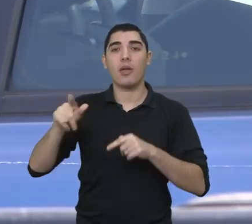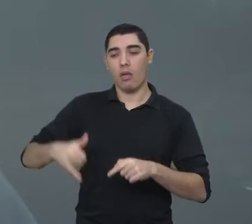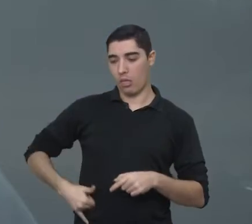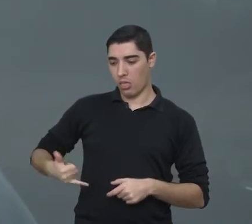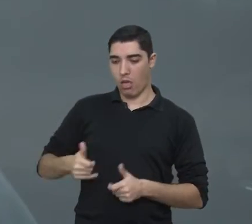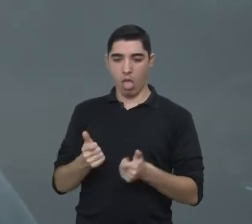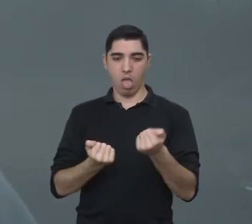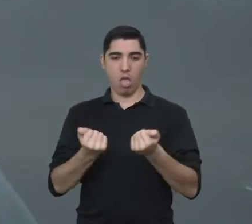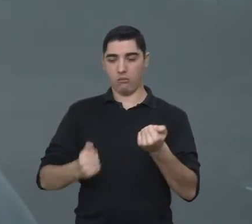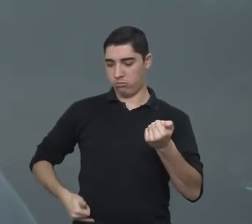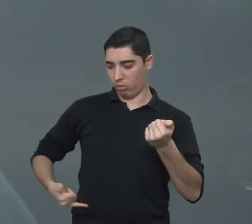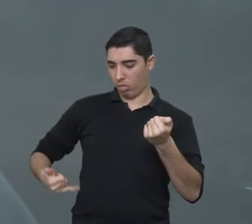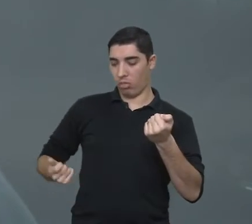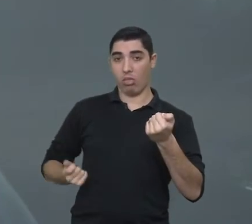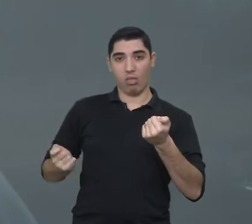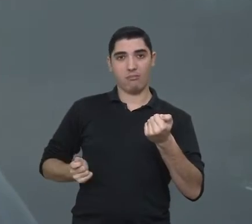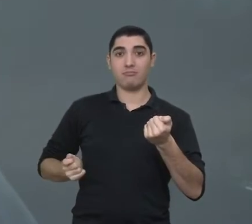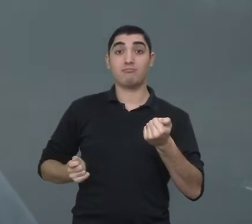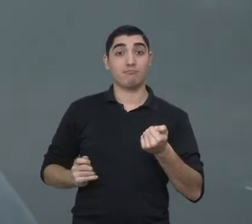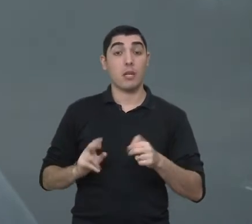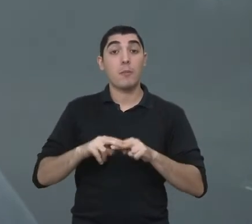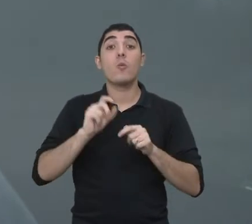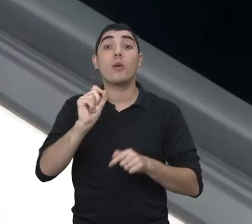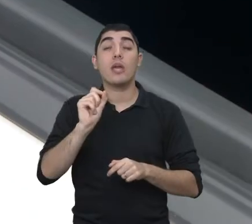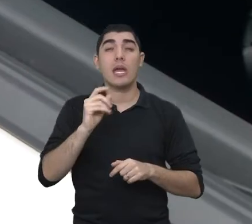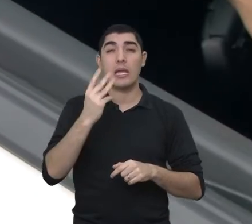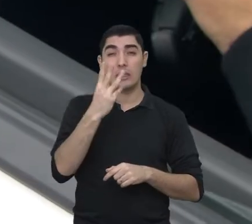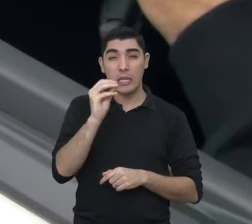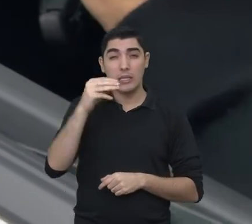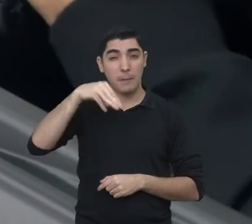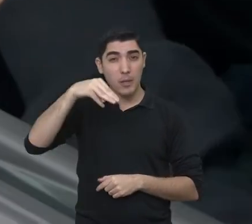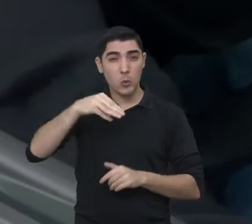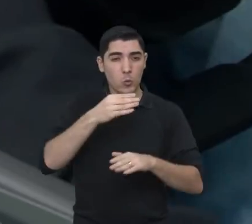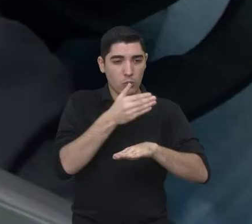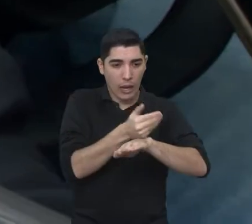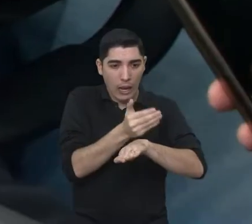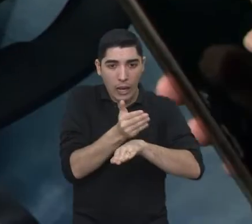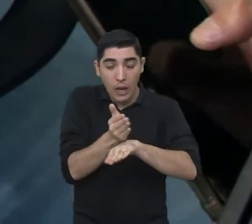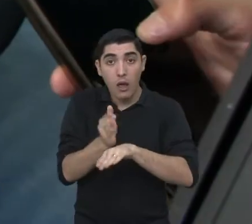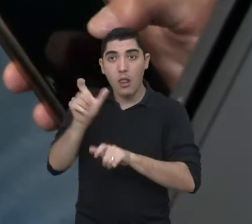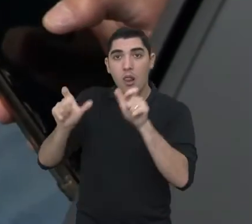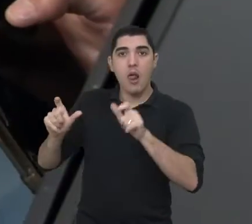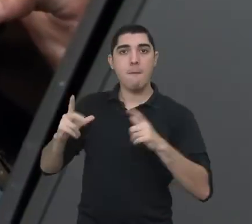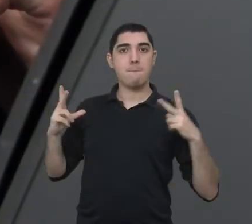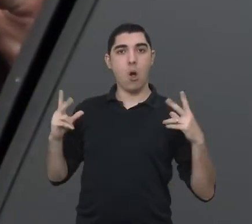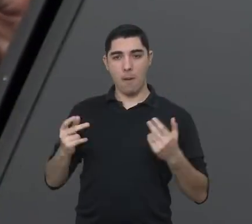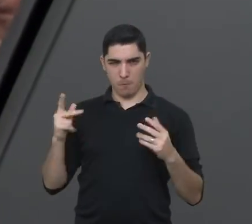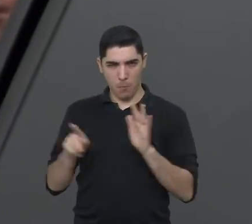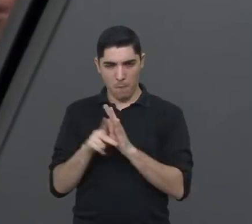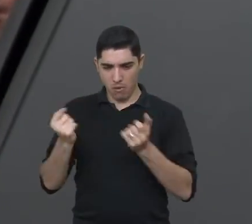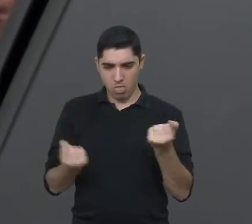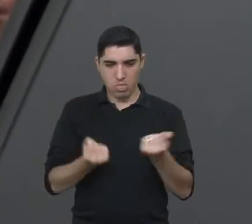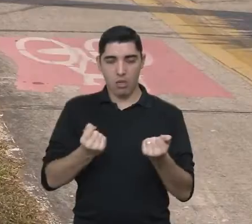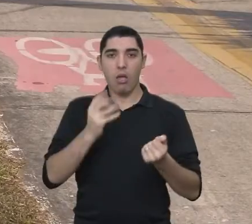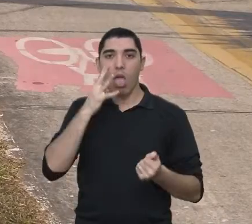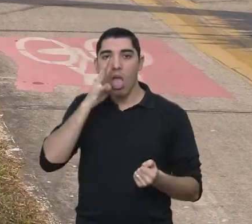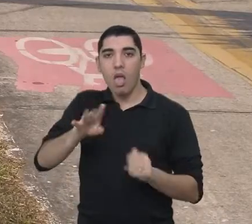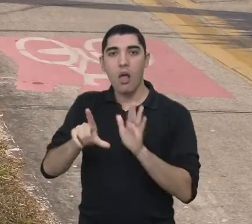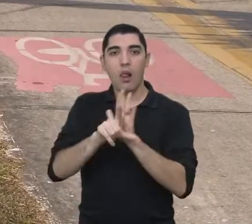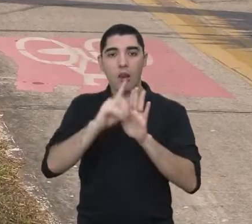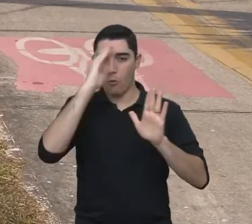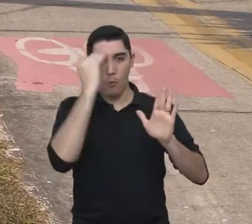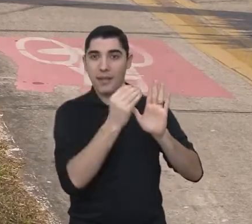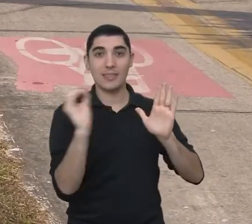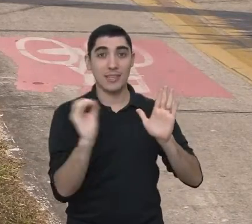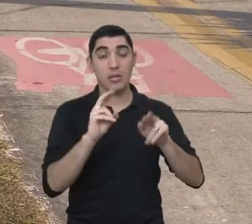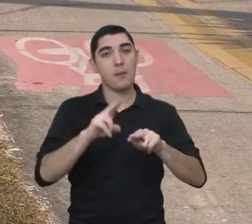trânsito. Esse número significa que a cada hora, uma média de 28 motoristas infringem a lei, de acordo com